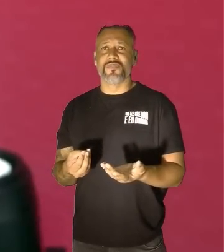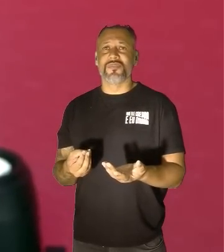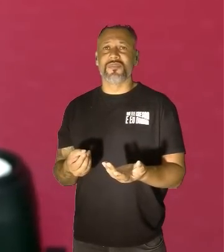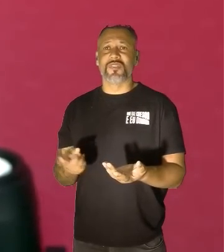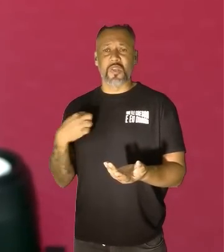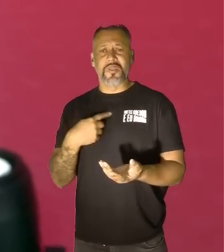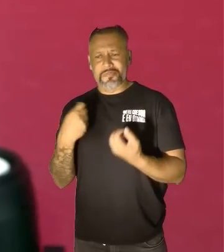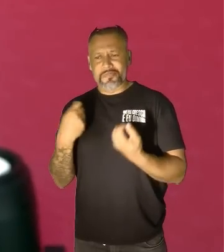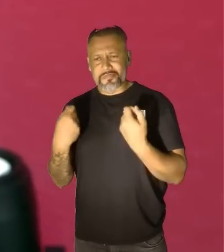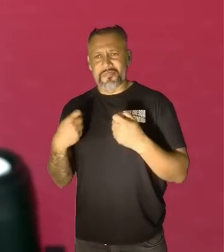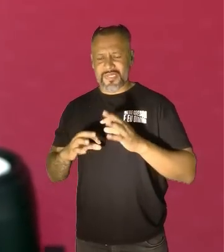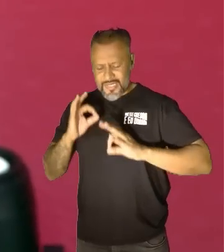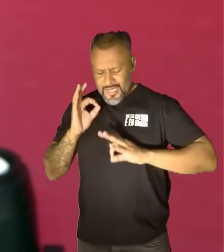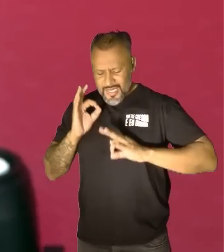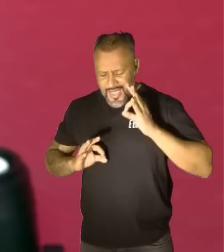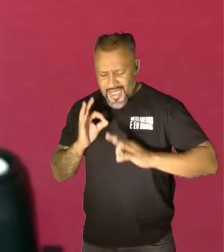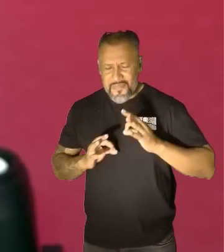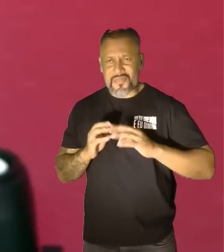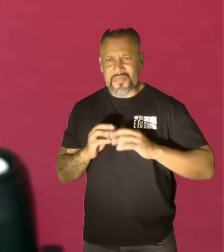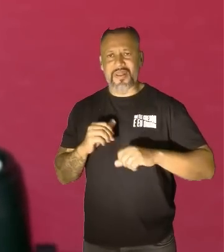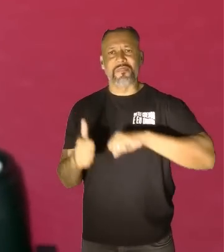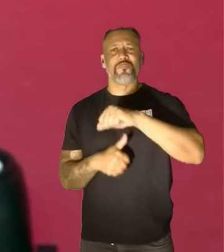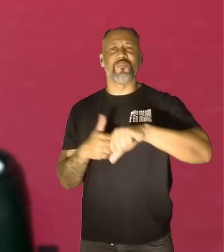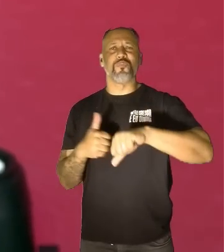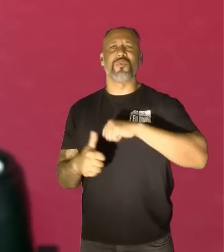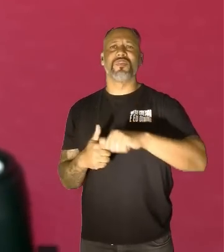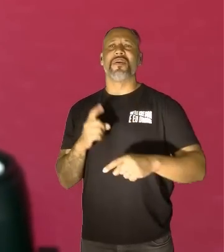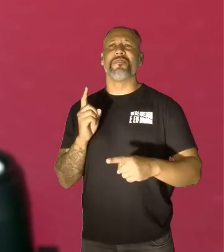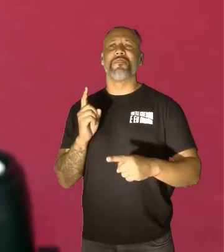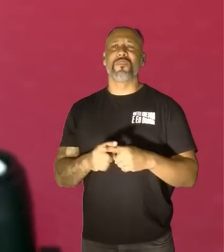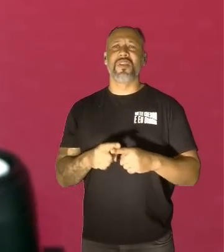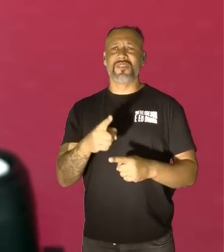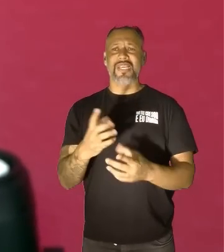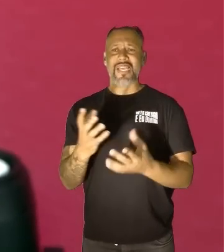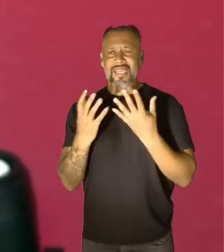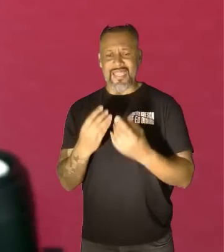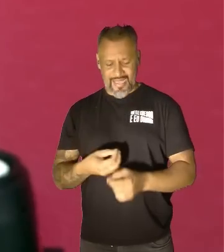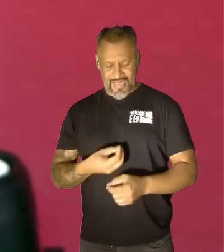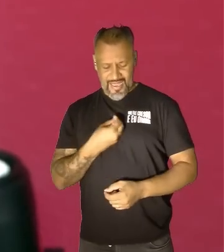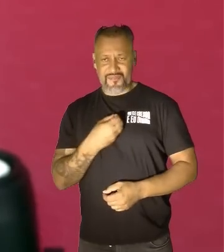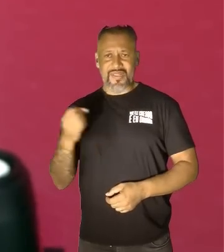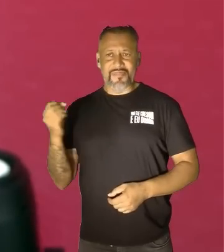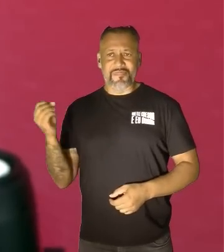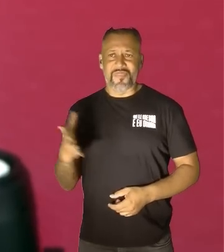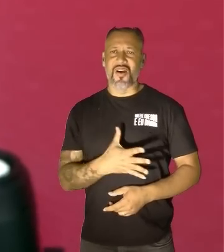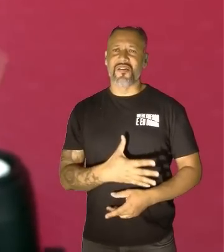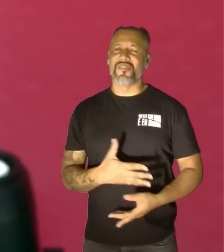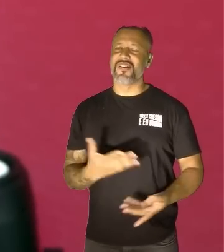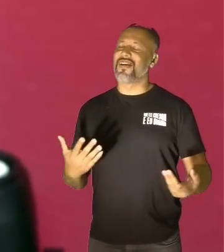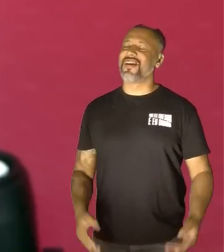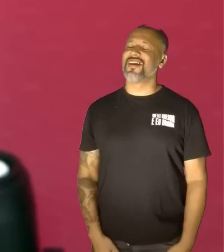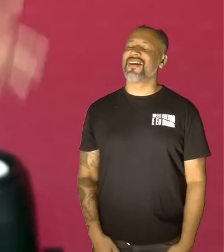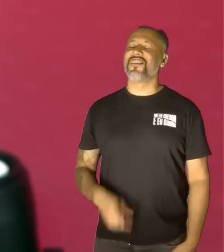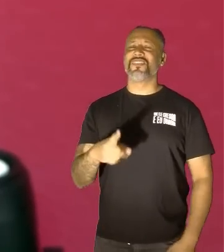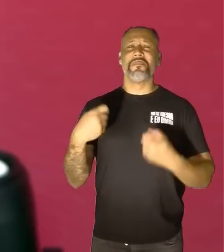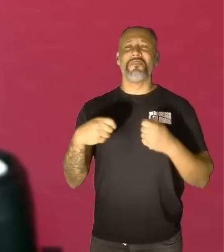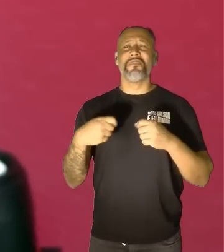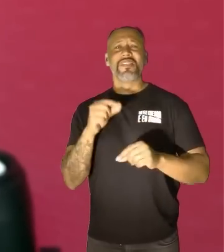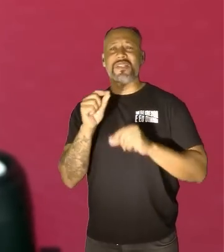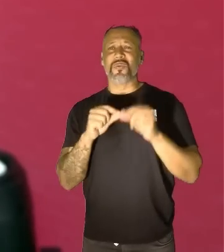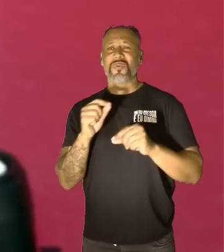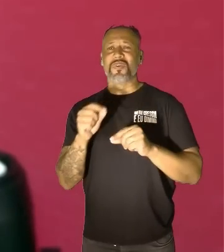para mudanças, se prepare para coisas novas, porque se você quer viver o novo de Deus, você vai ter que